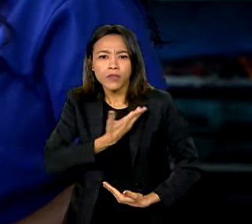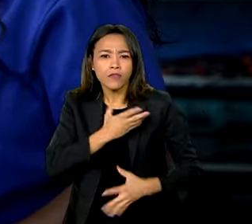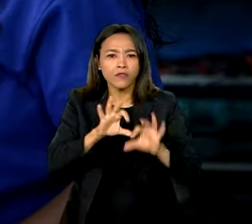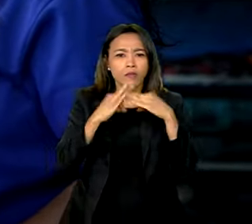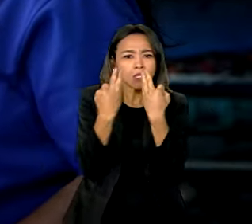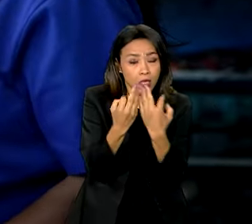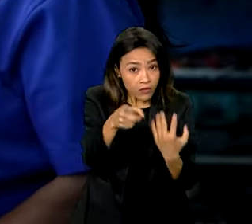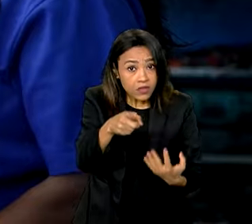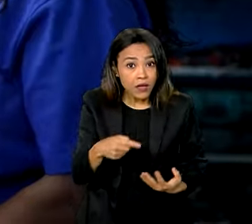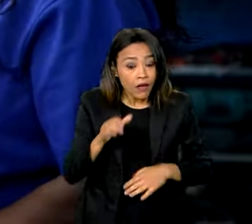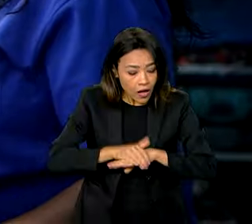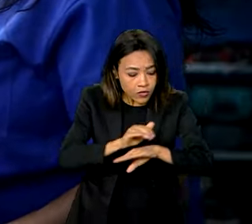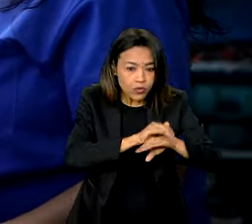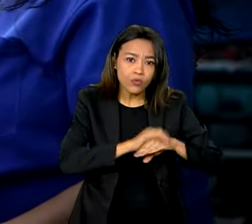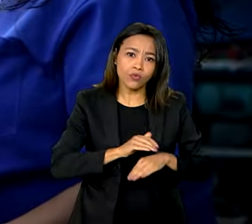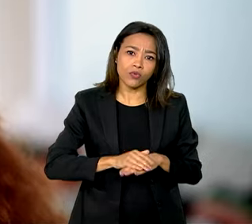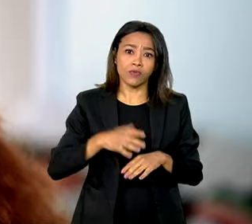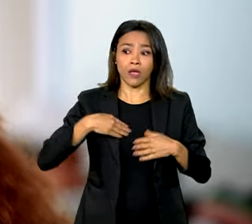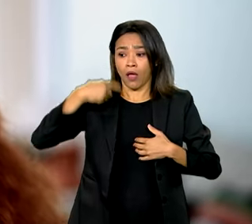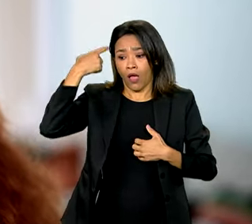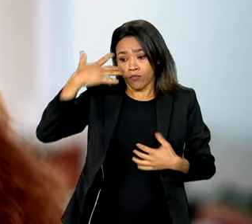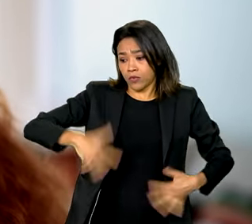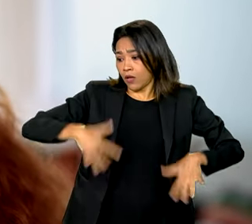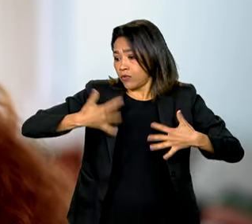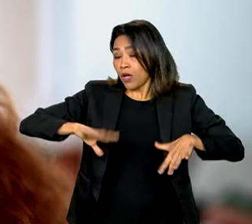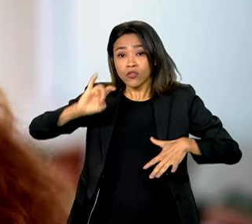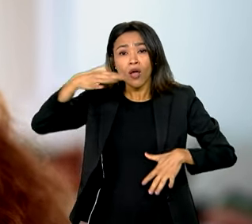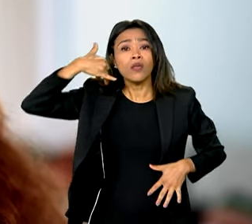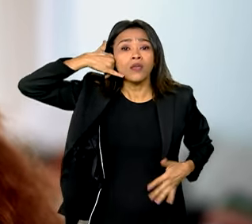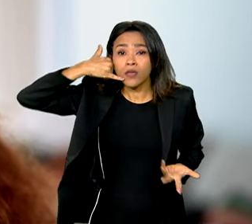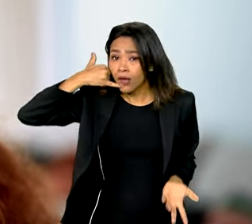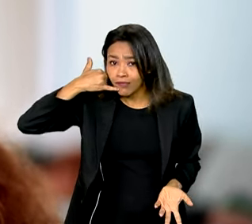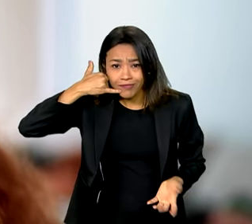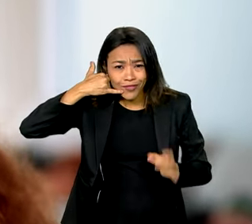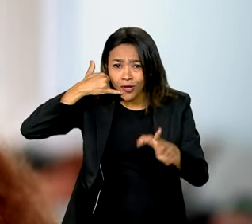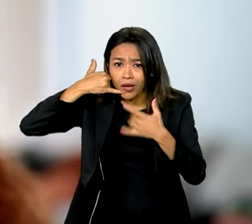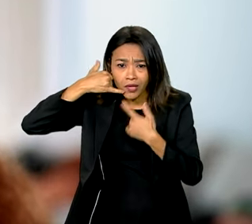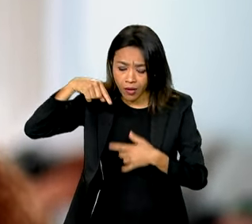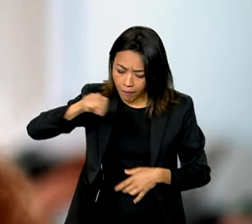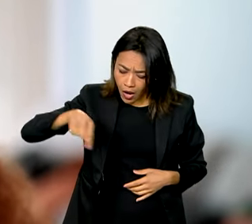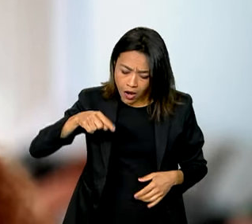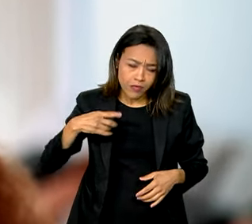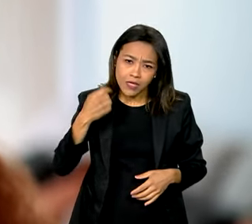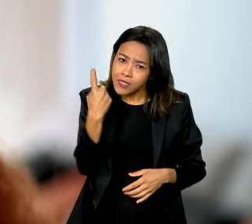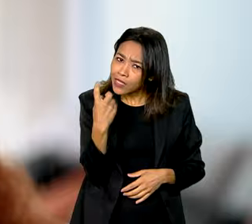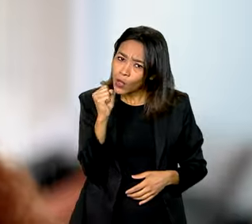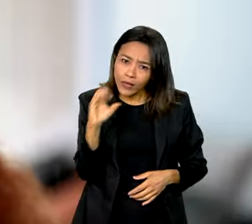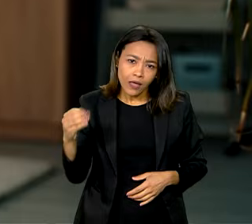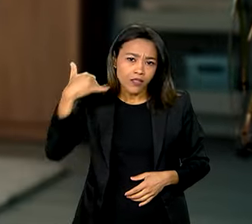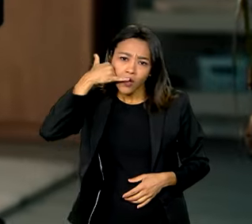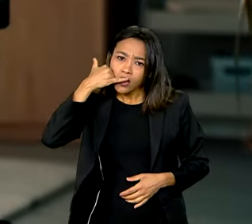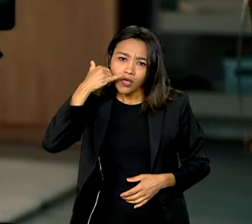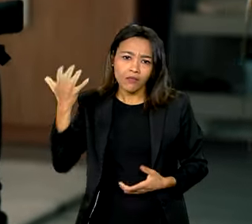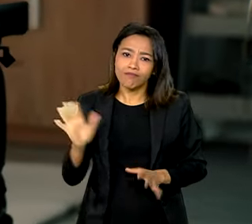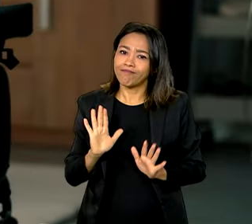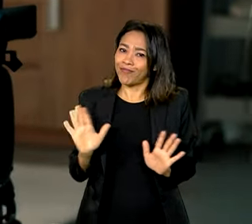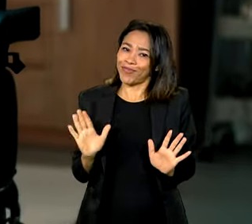faça alguma coisa. Se você não souber o que fazer, só liga para a gente, liga no 180, que nós vamos te orientar.